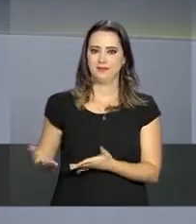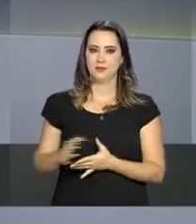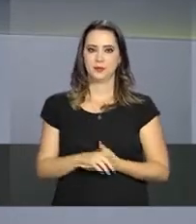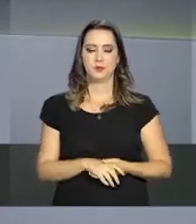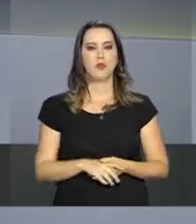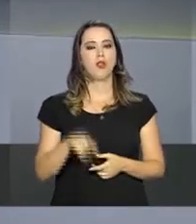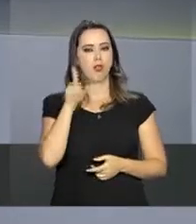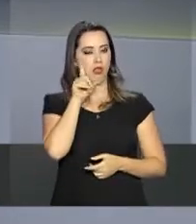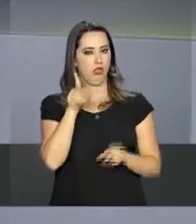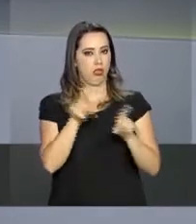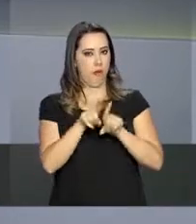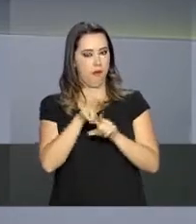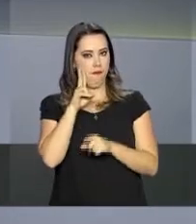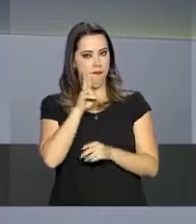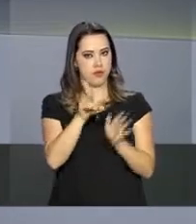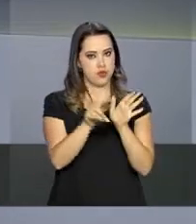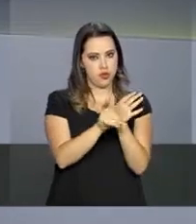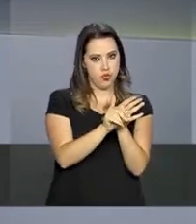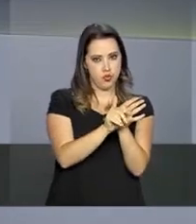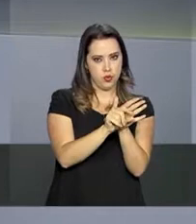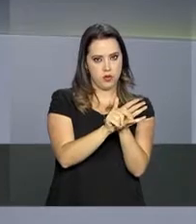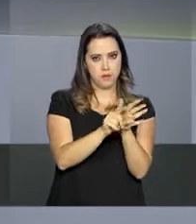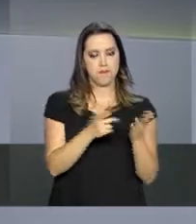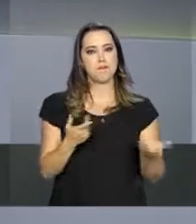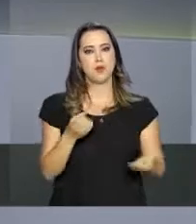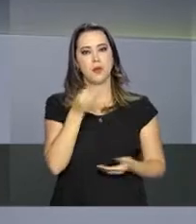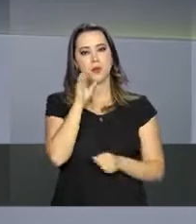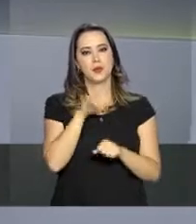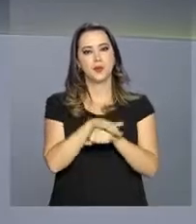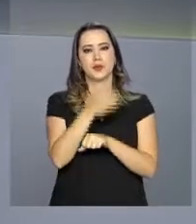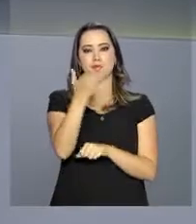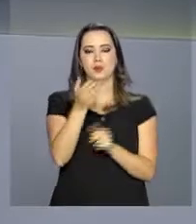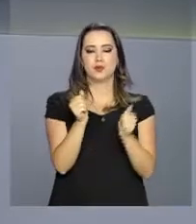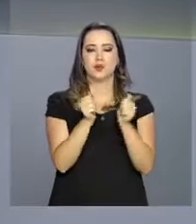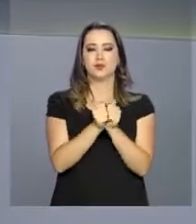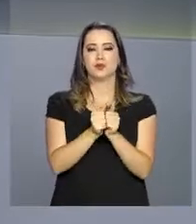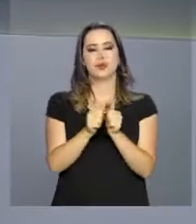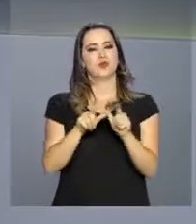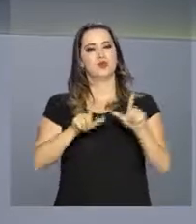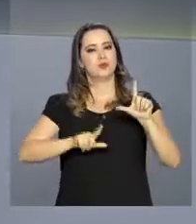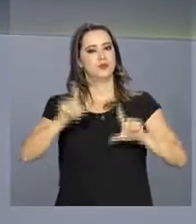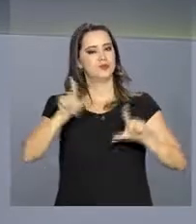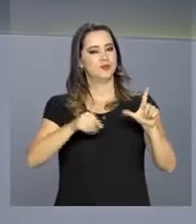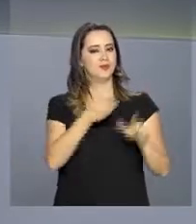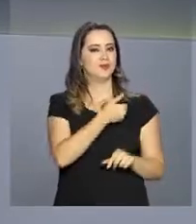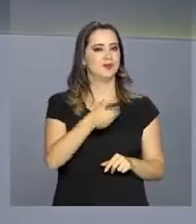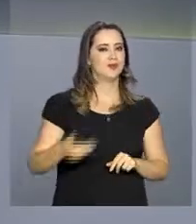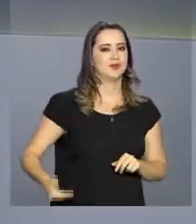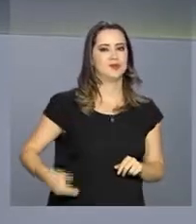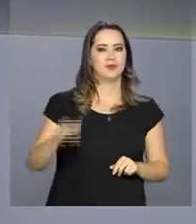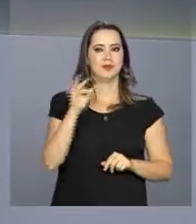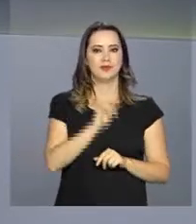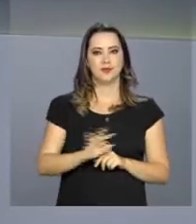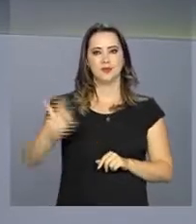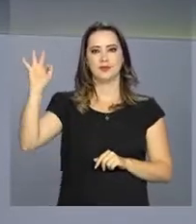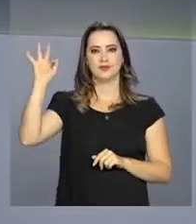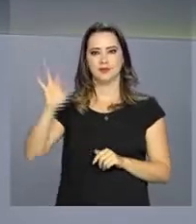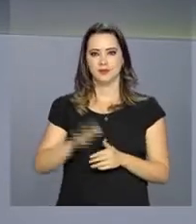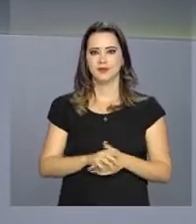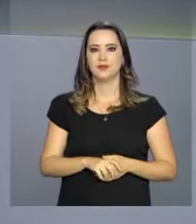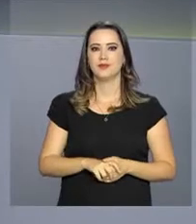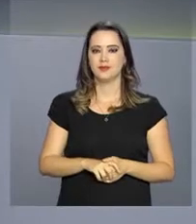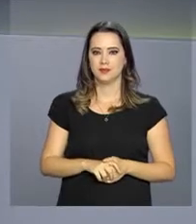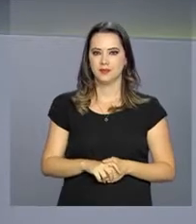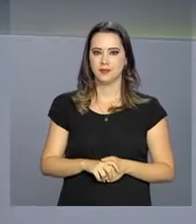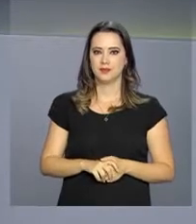youtube acesse também o nosso perfil no twitter uma boa noite pra você e até amanhã continue com a gente aqui na nbr a tv